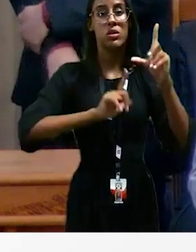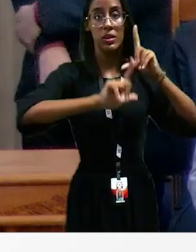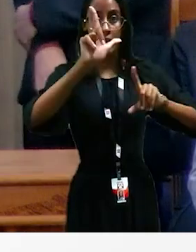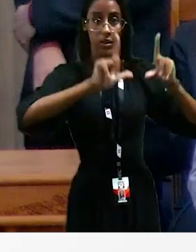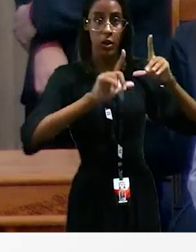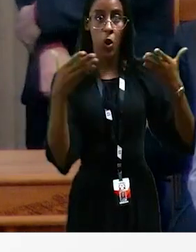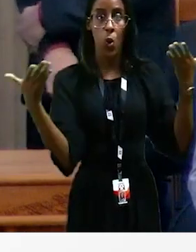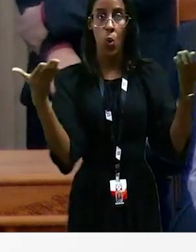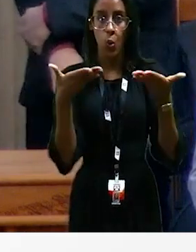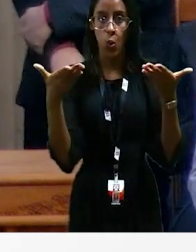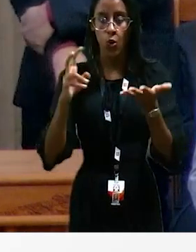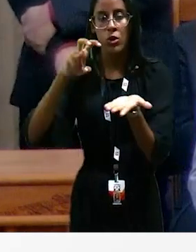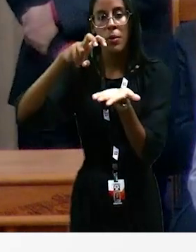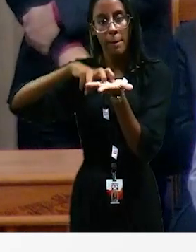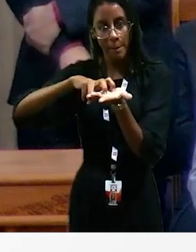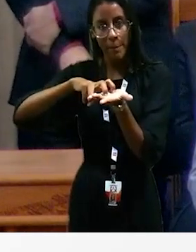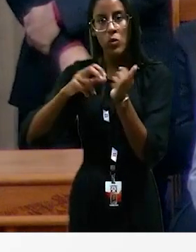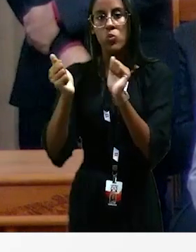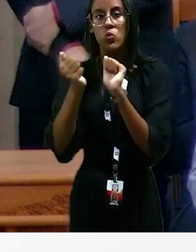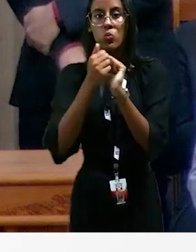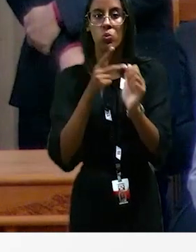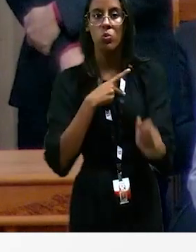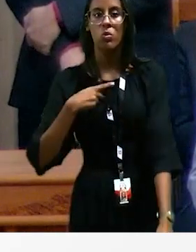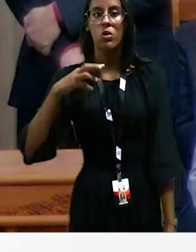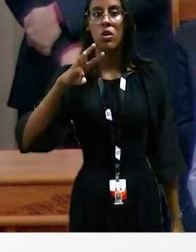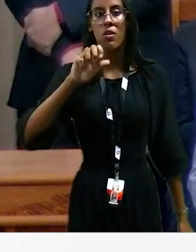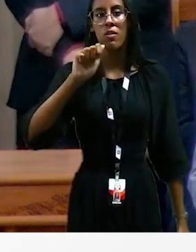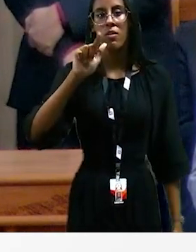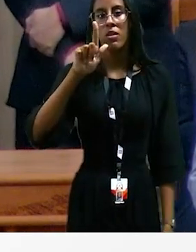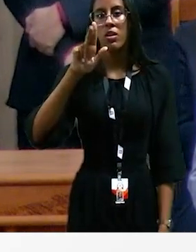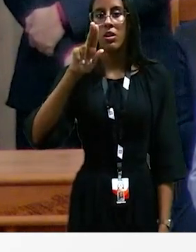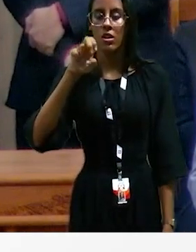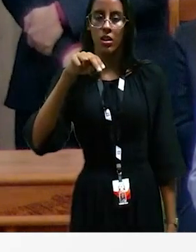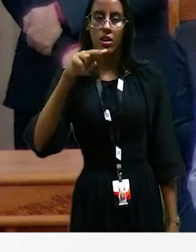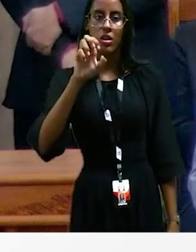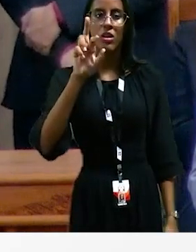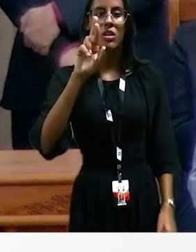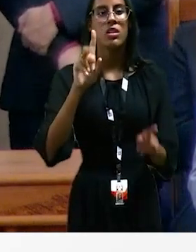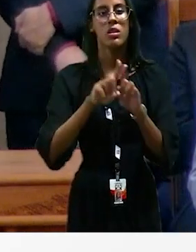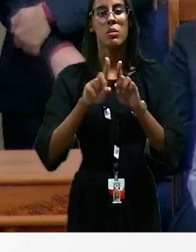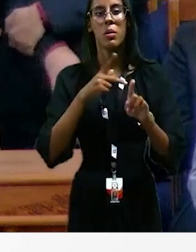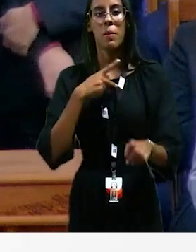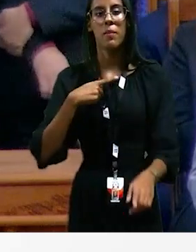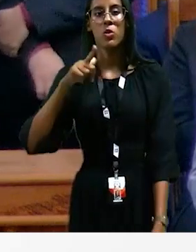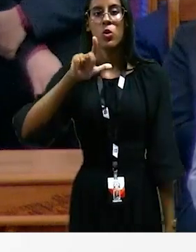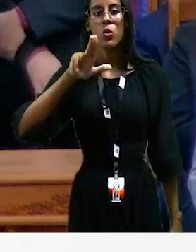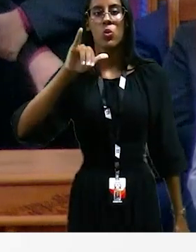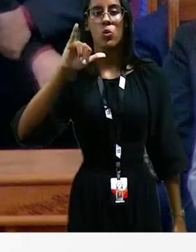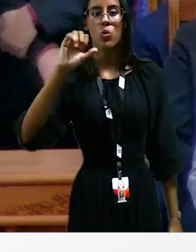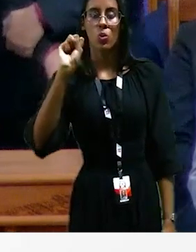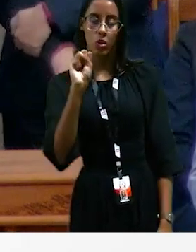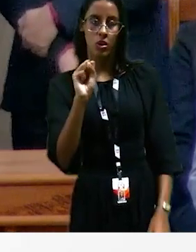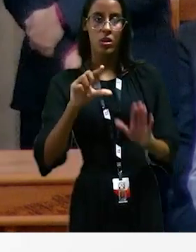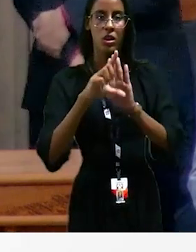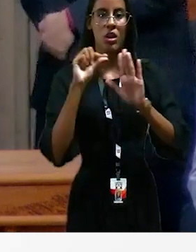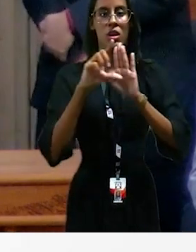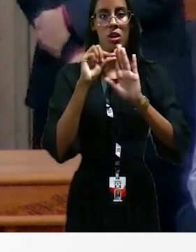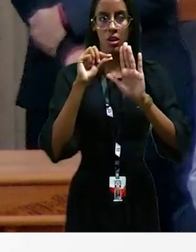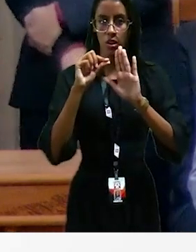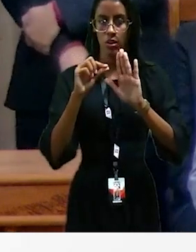pela hoje pela manhã com o Pastor Wagner que o artigo quinto da constituição federal